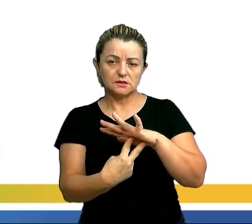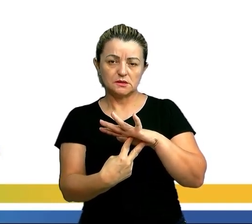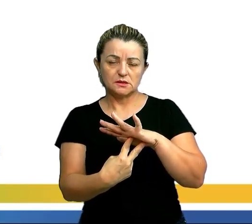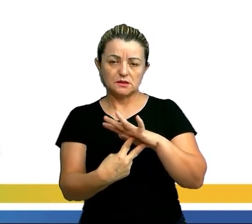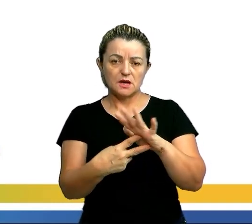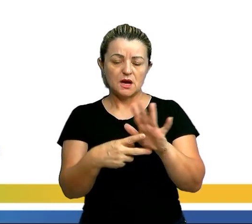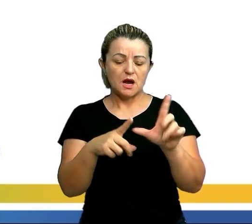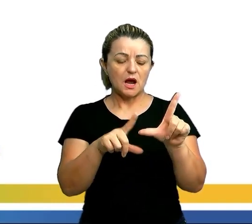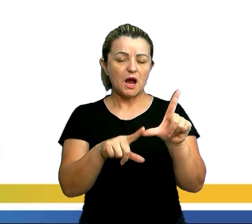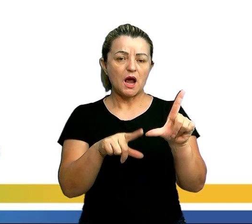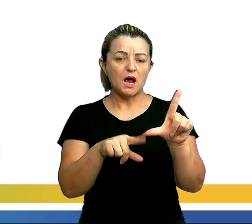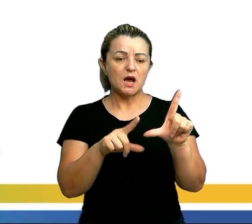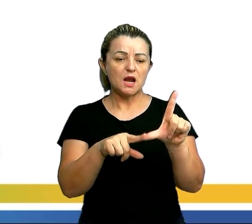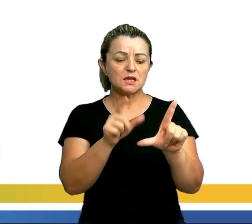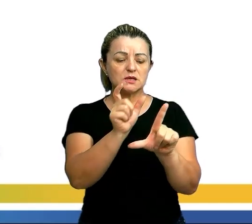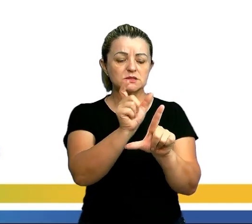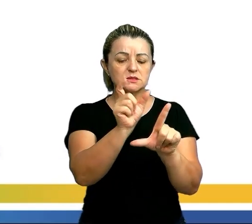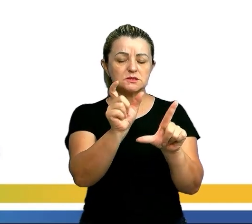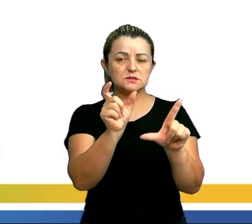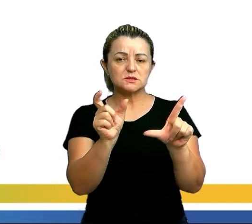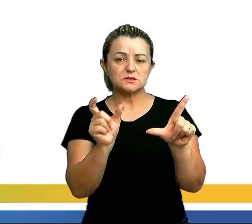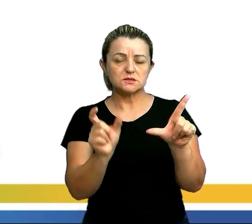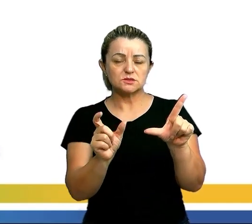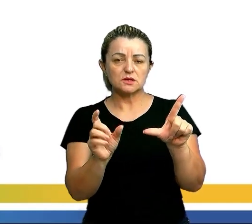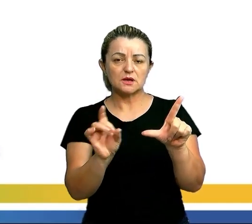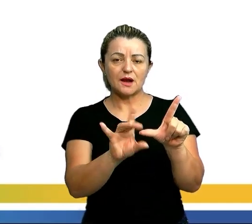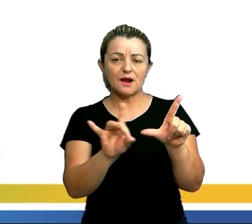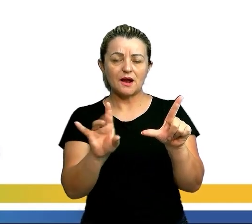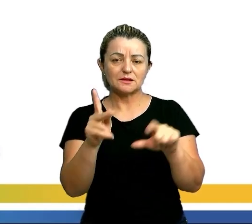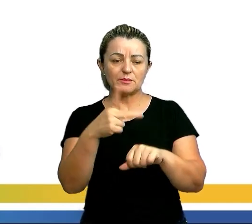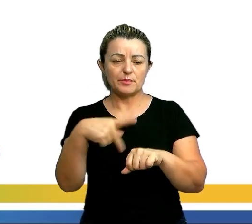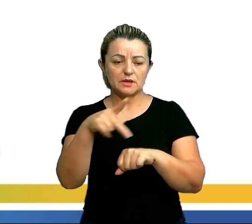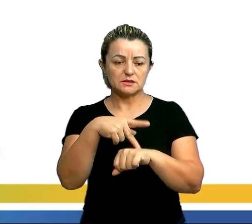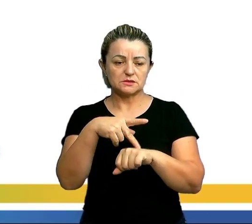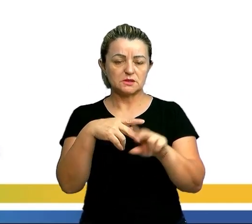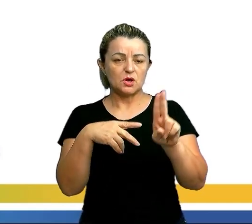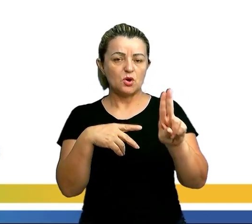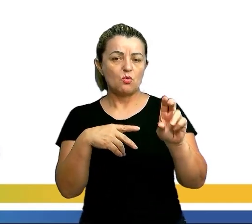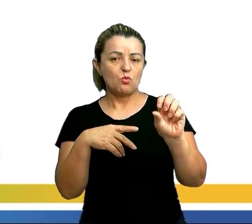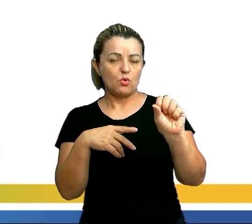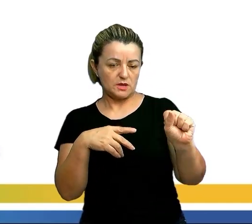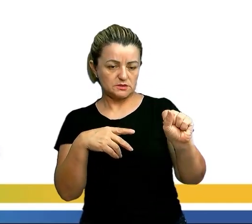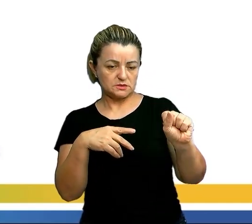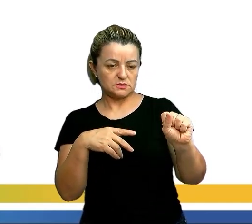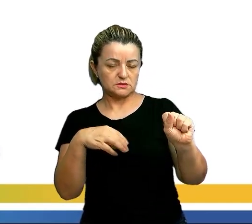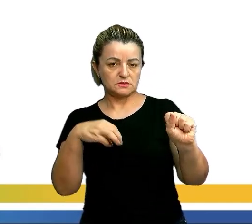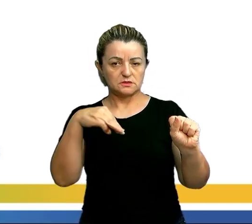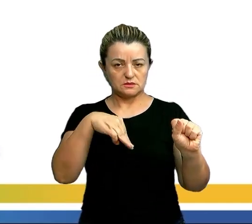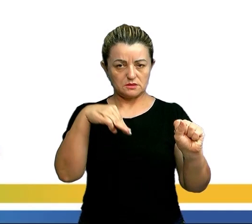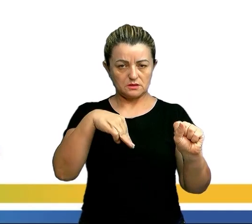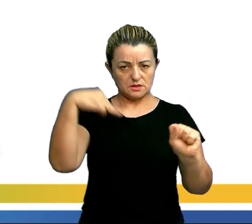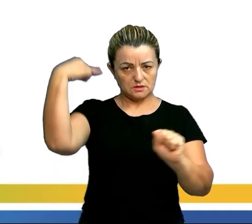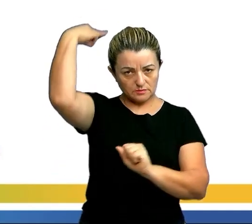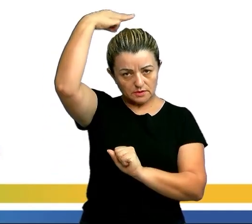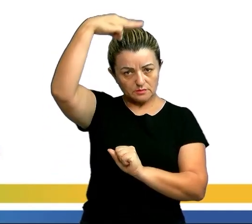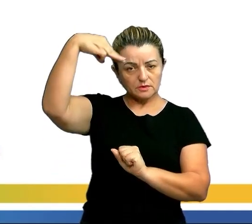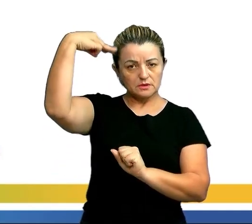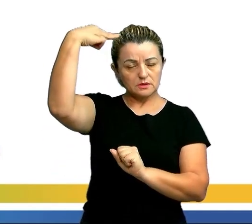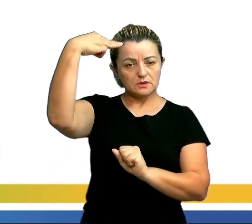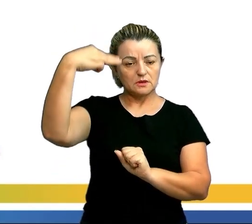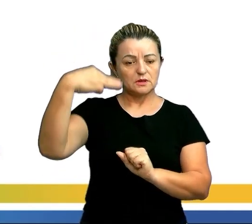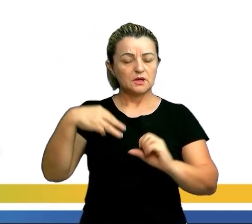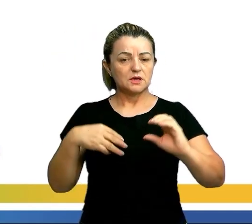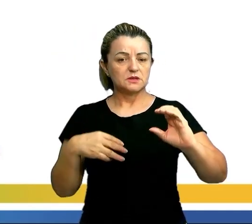as letras iniciais de cada um dos países signatários. No caso, US, que é United States, M, que é Mexico,